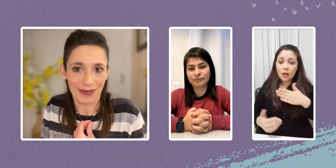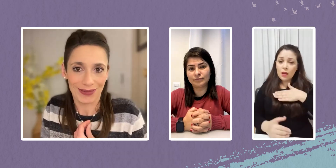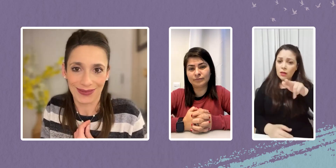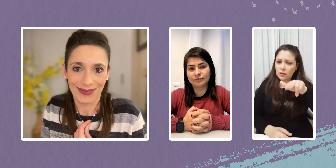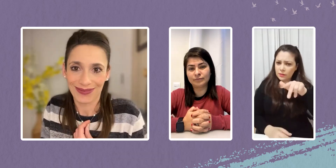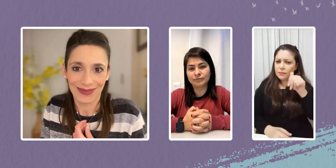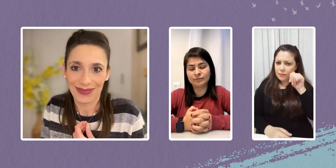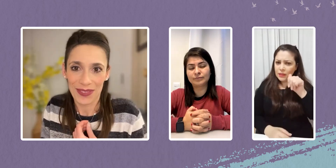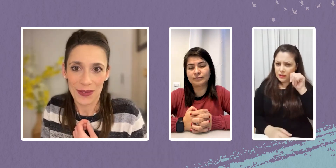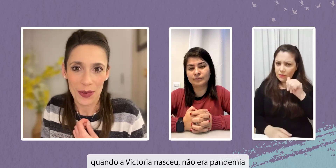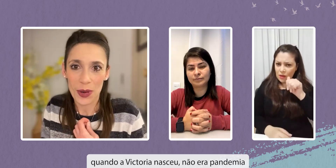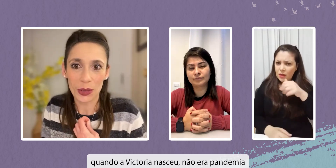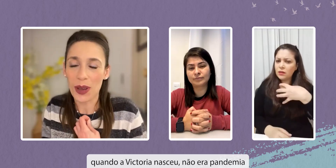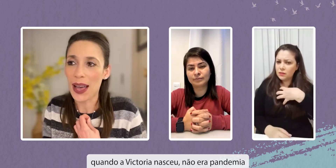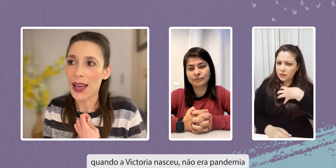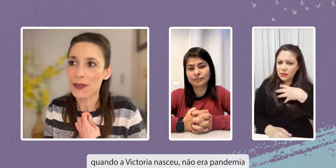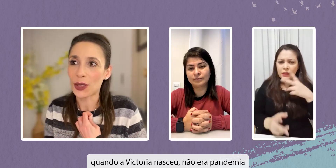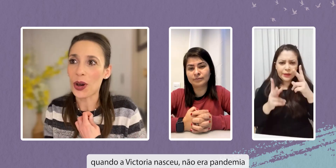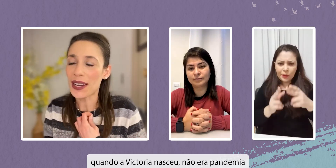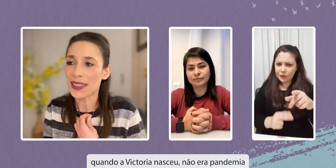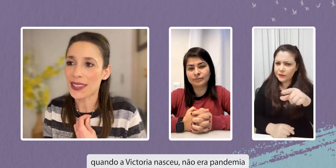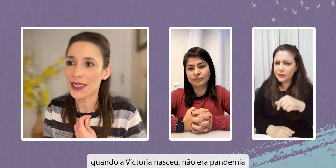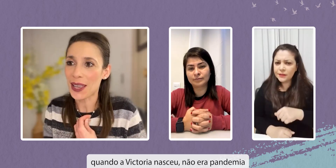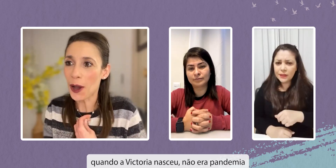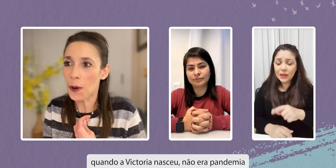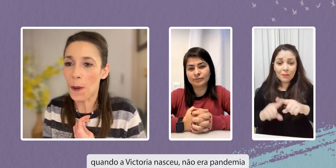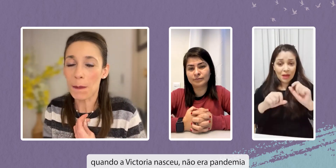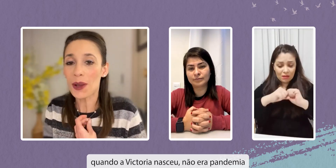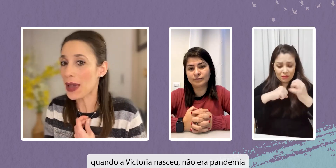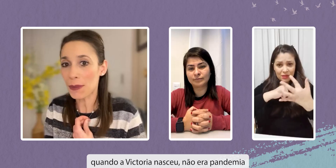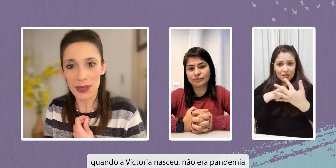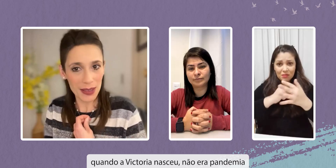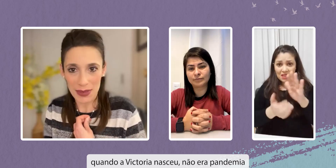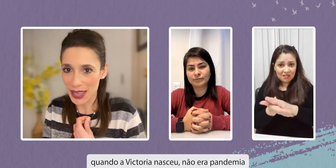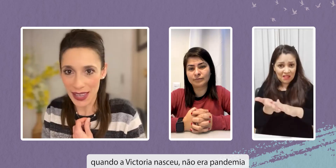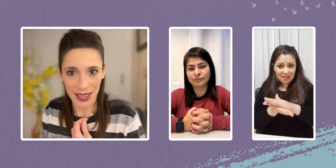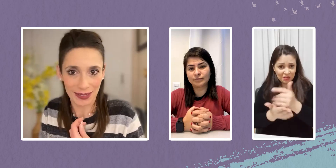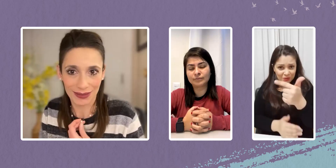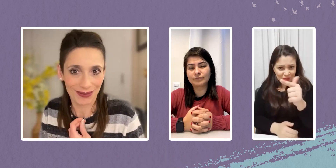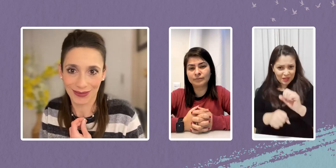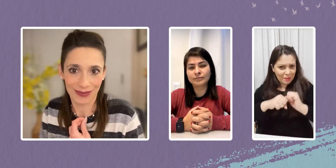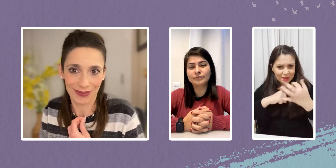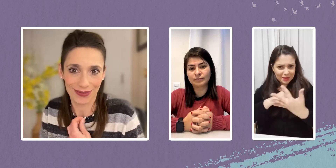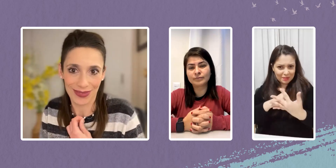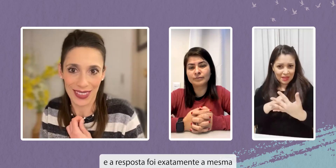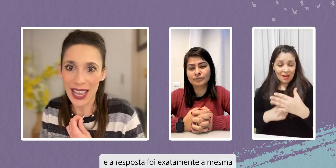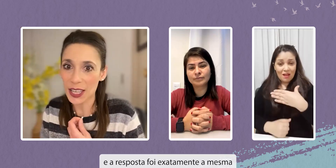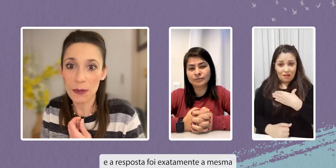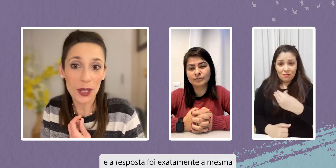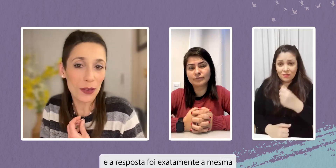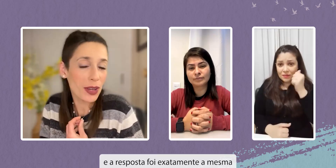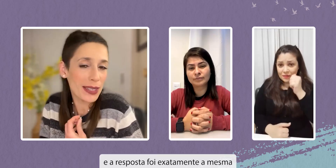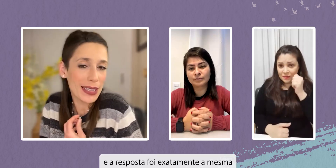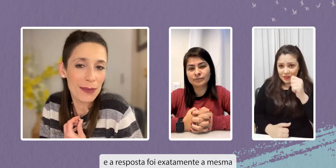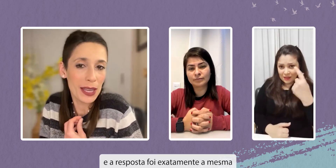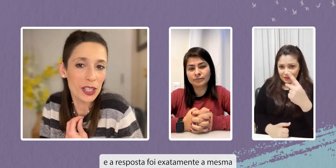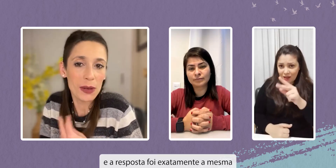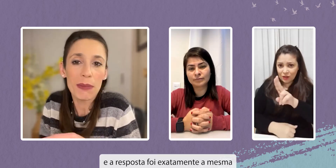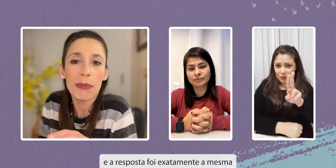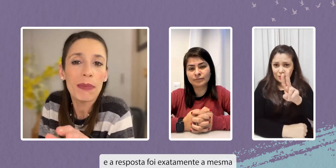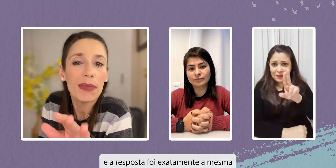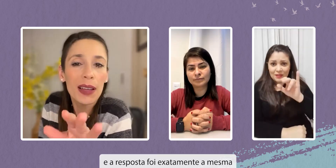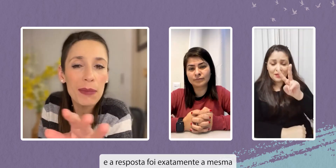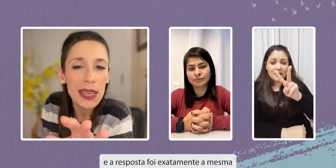pandemia. Quando a Vitória nasceu, não era pandemia. E a resposta foi